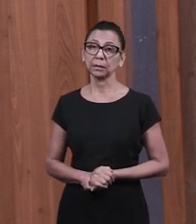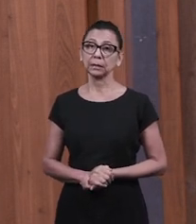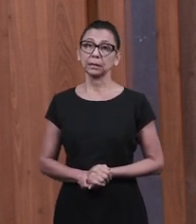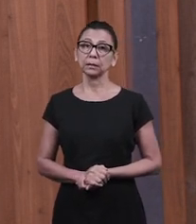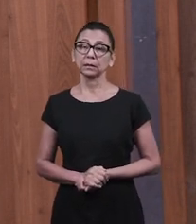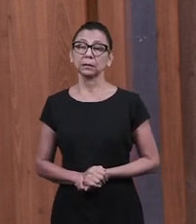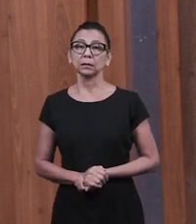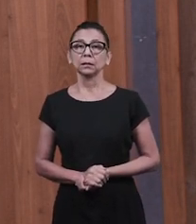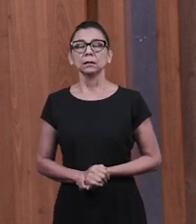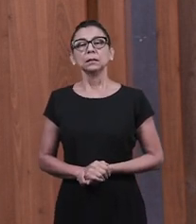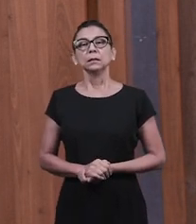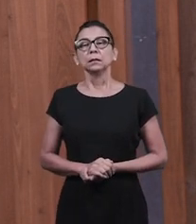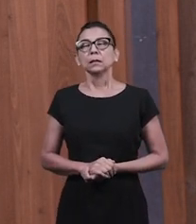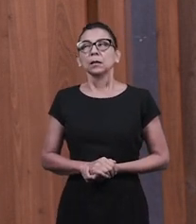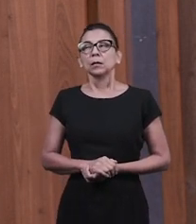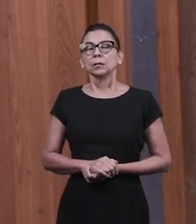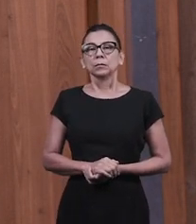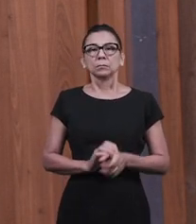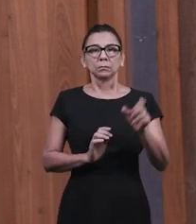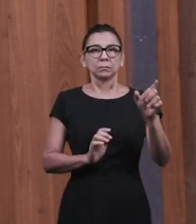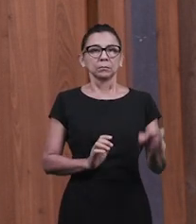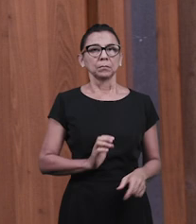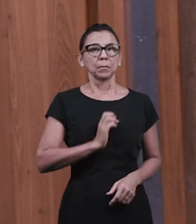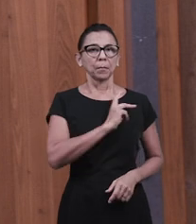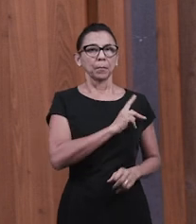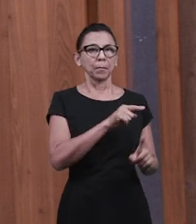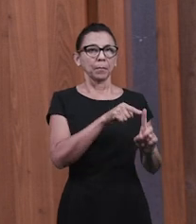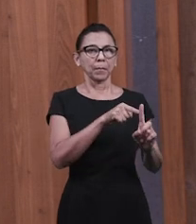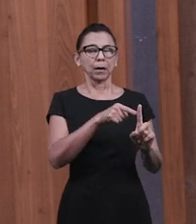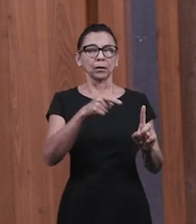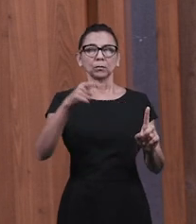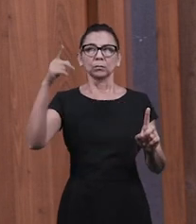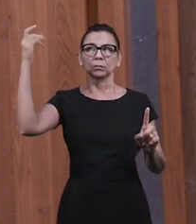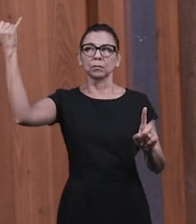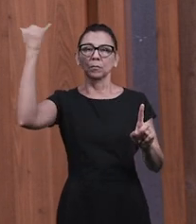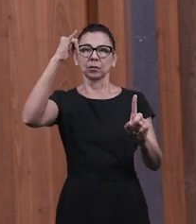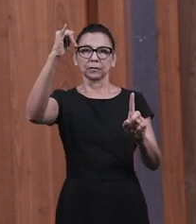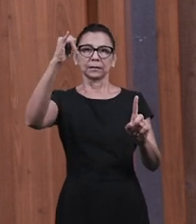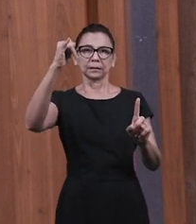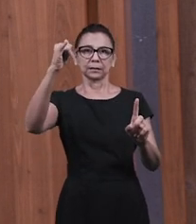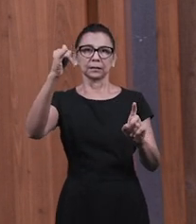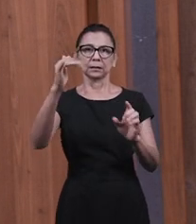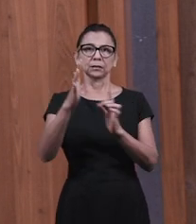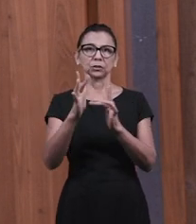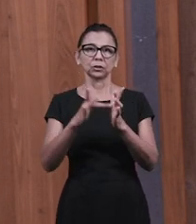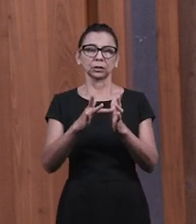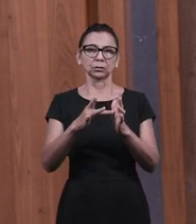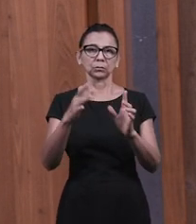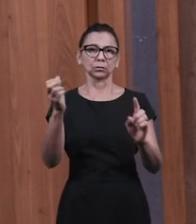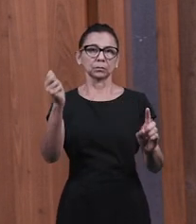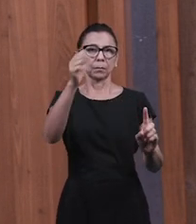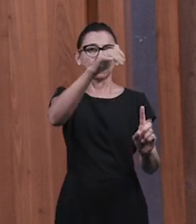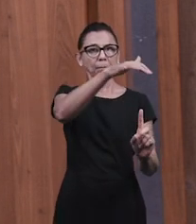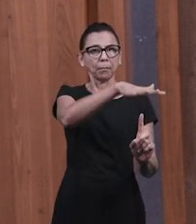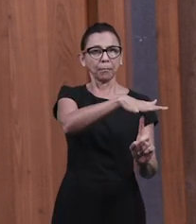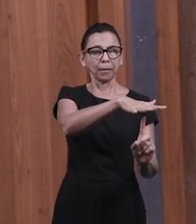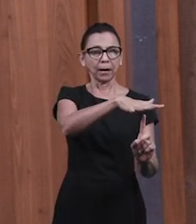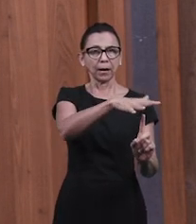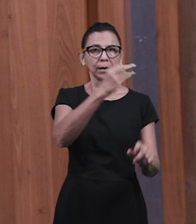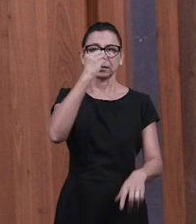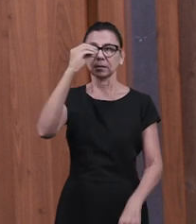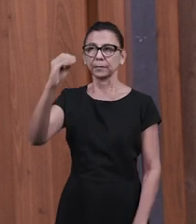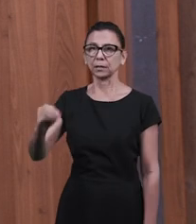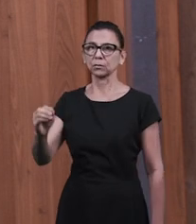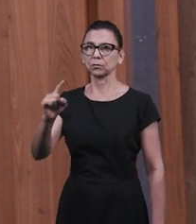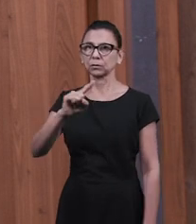foi outorgada, que outorgou a ele o ministério recebido do Senhor Jesus. Então, por isso, a citação em